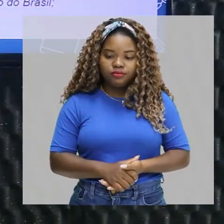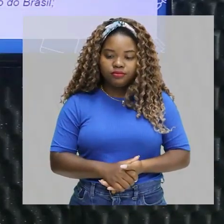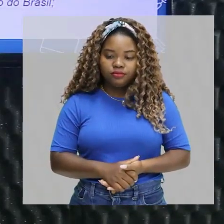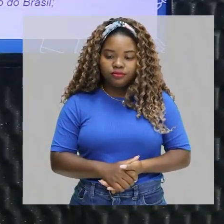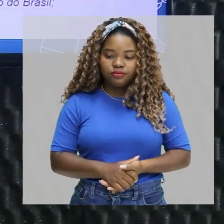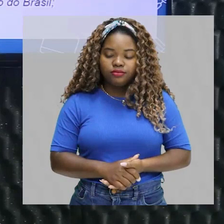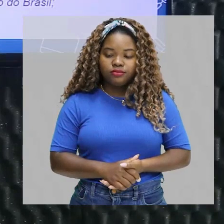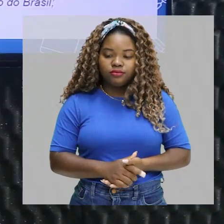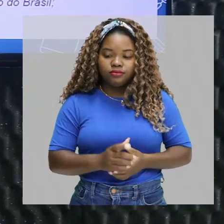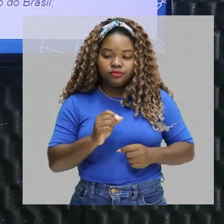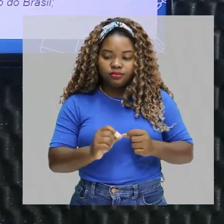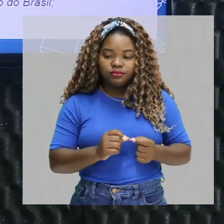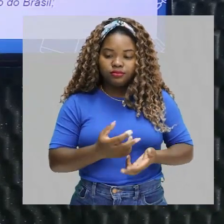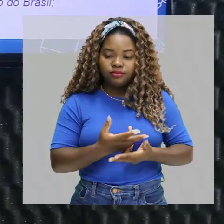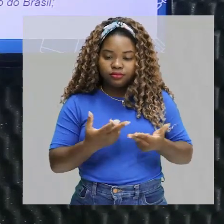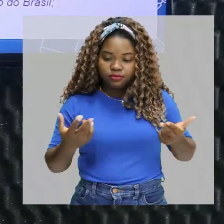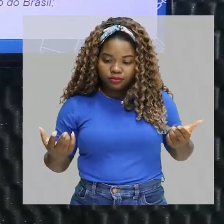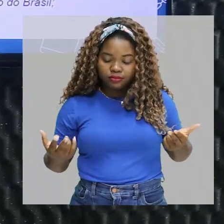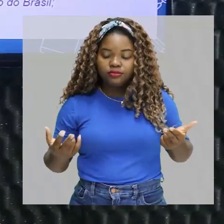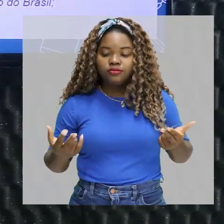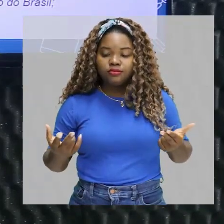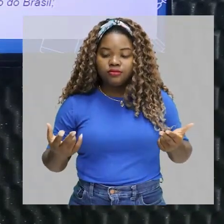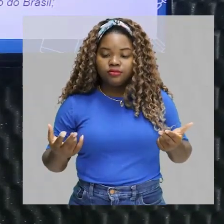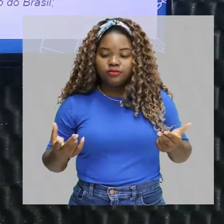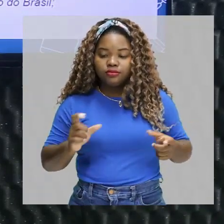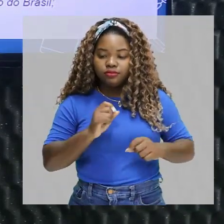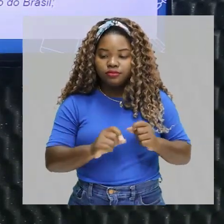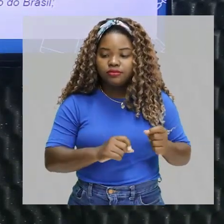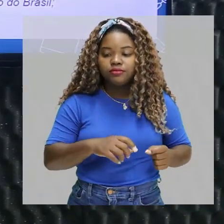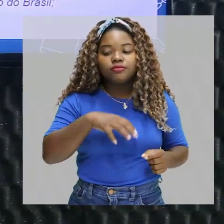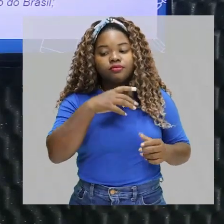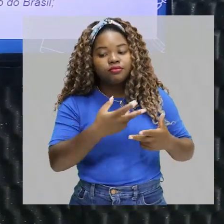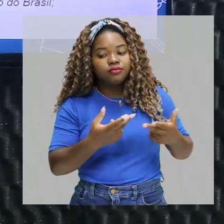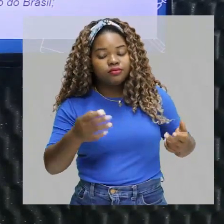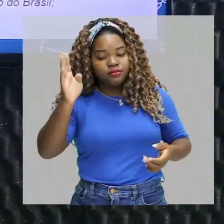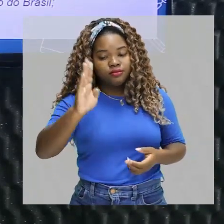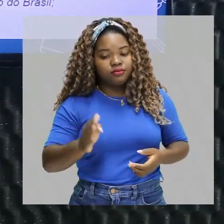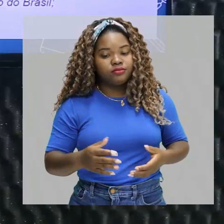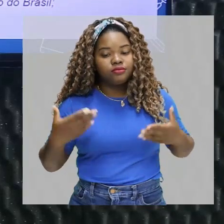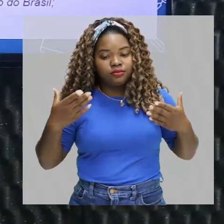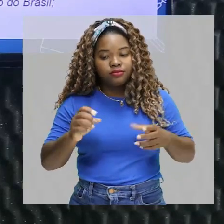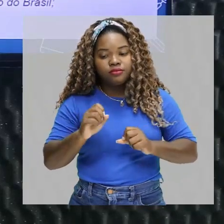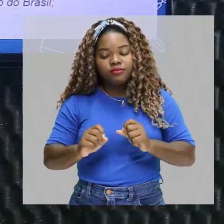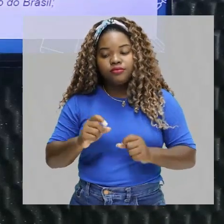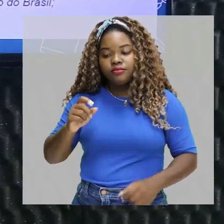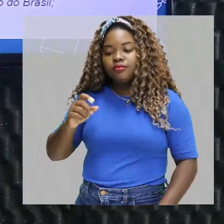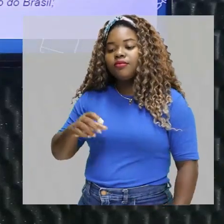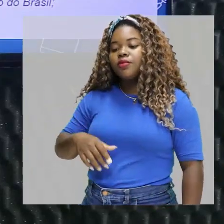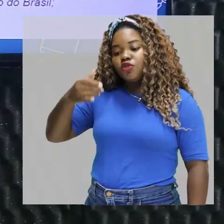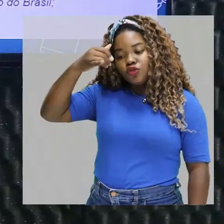e vai abrigar o maior rebanho do Brasil tá certo onde está que principalmente né para a pecuária